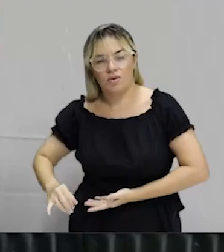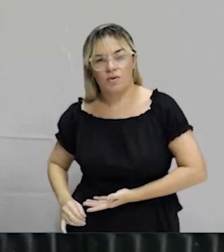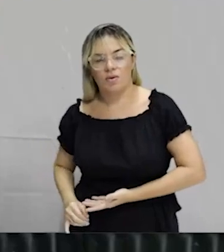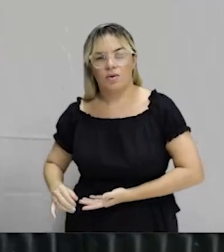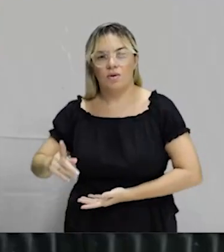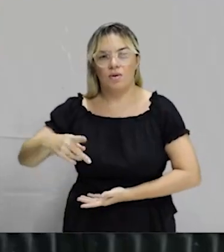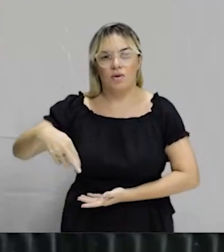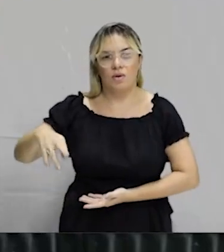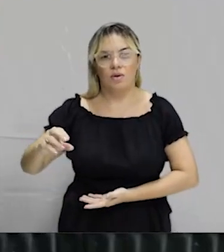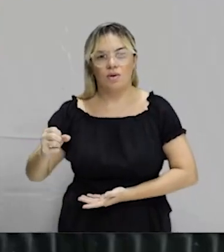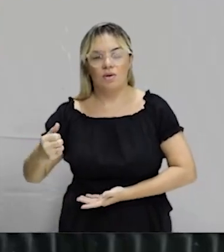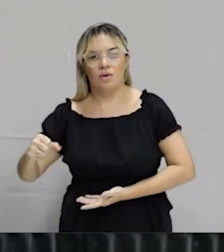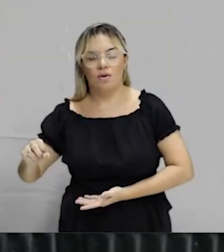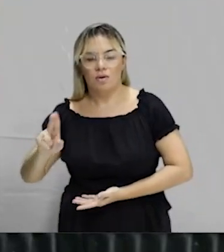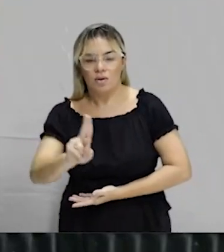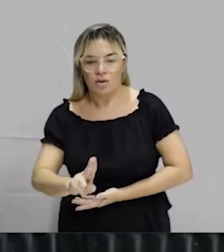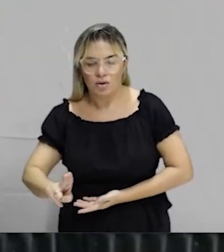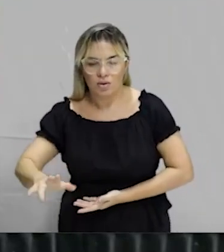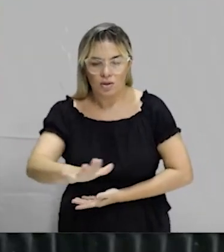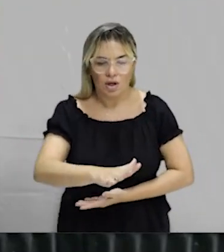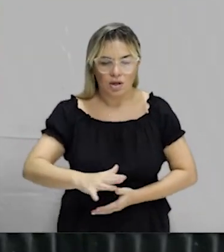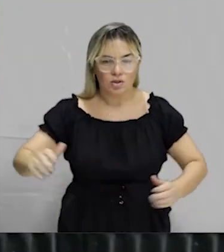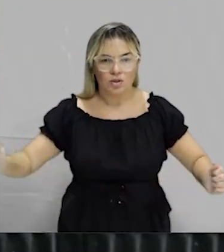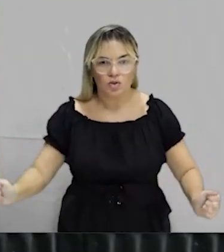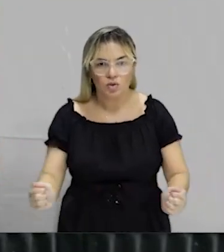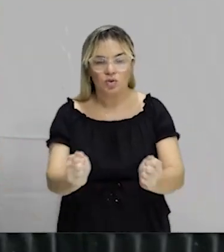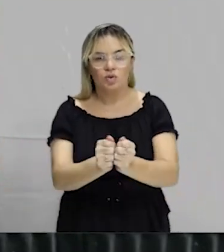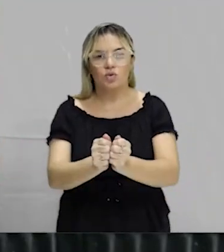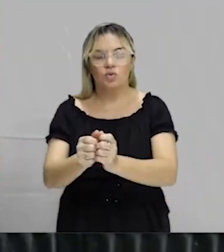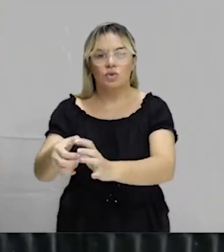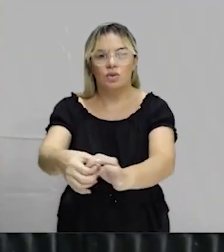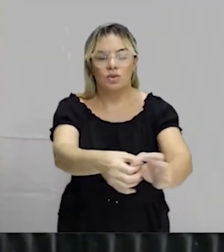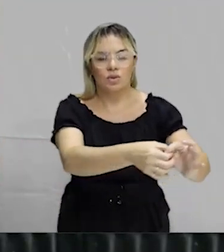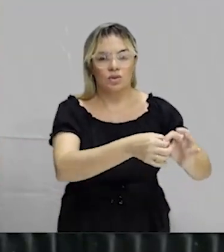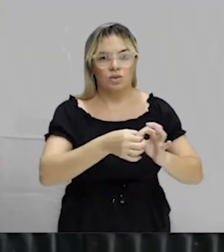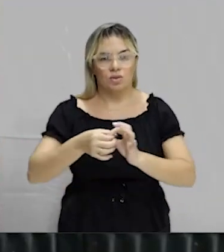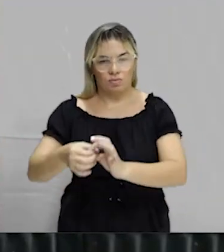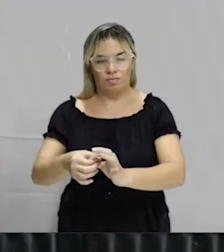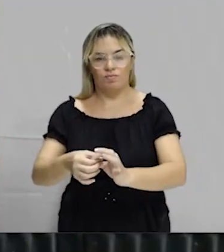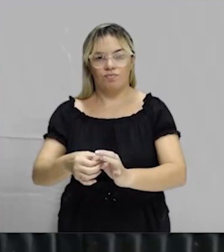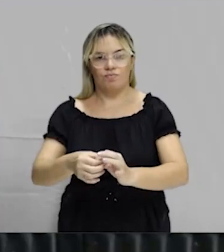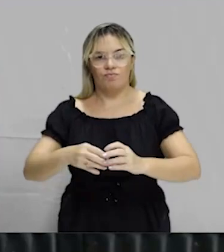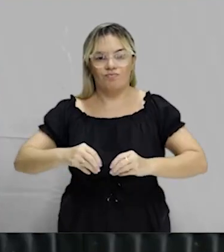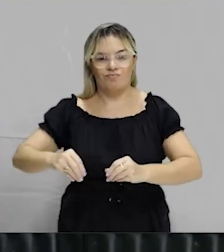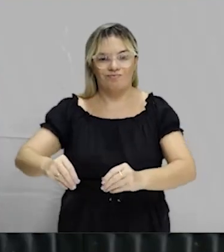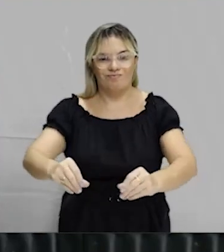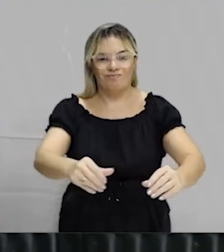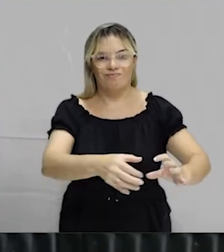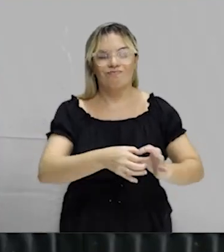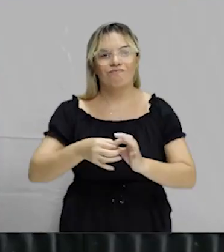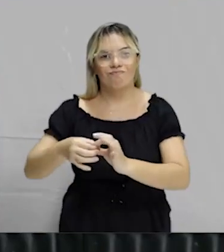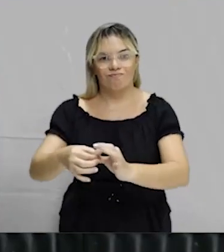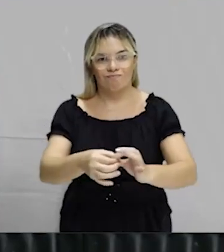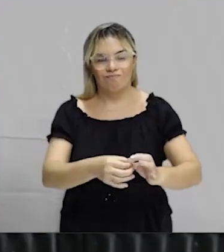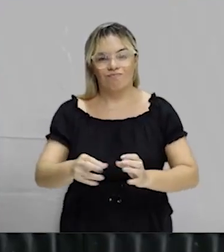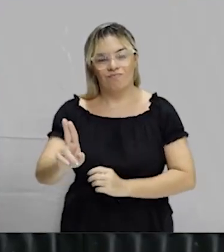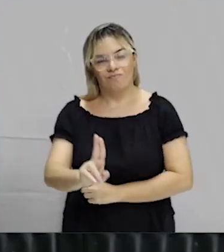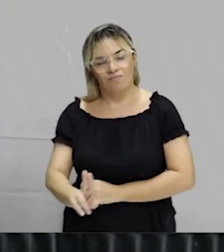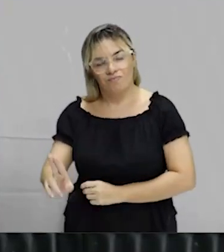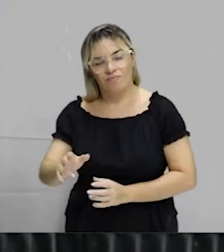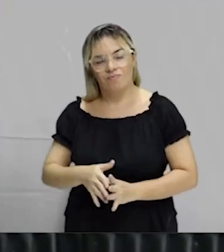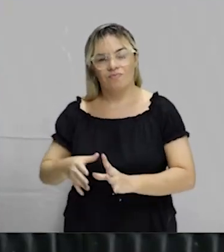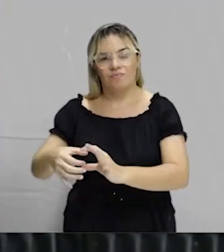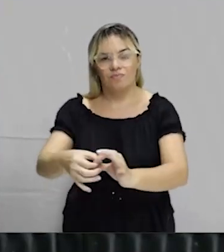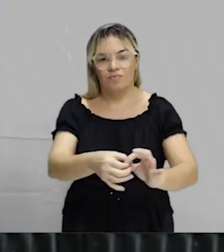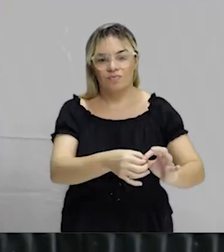o quê? A unidade territorial. Foi uma forma de manter a unidade territorial. Onde a unidade territorial,